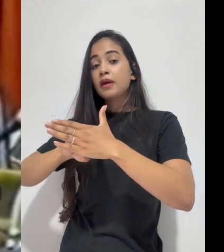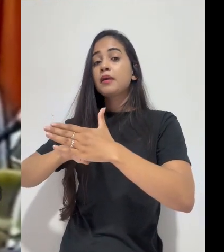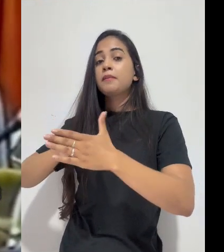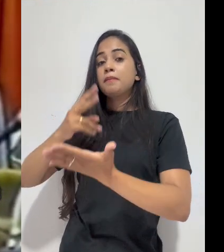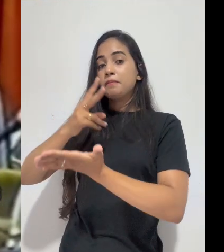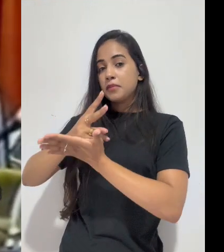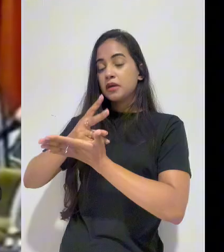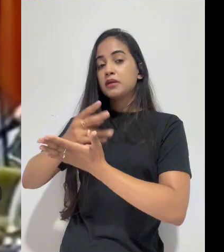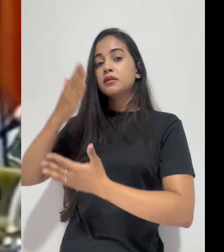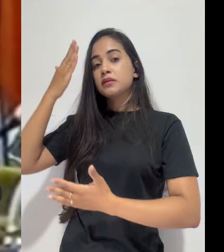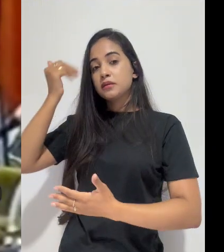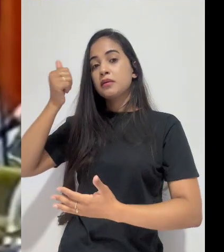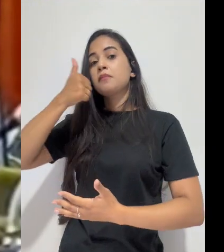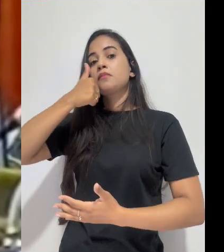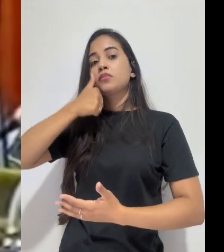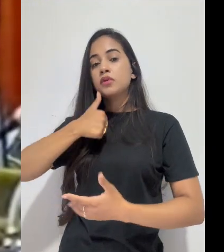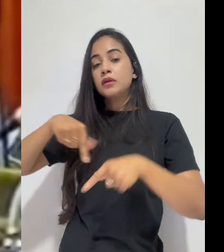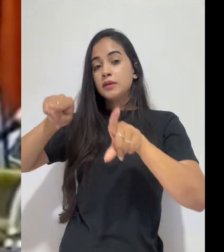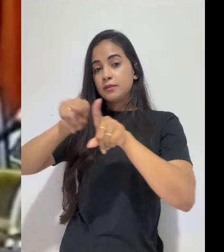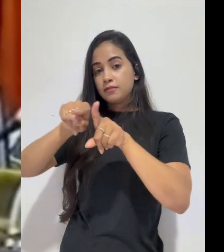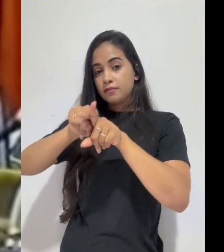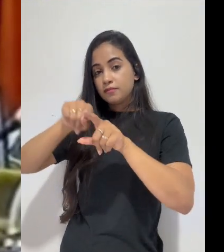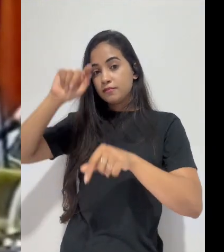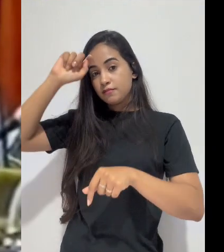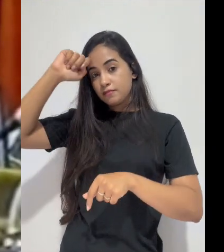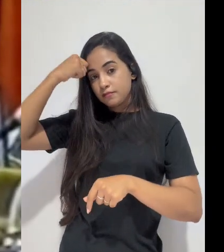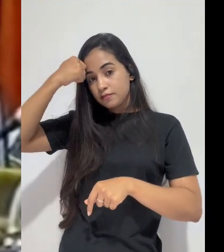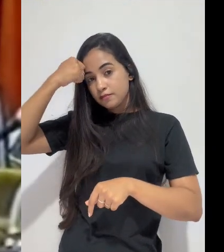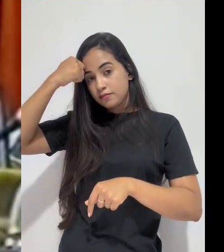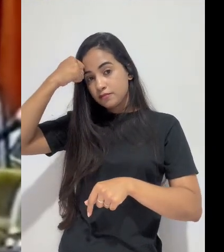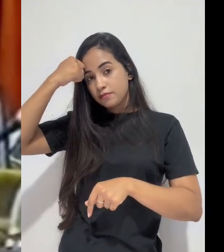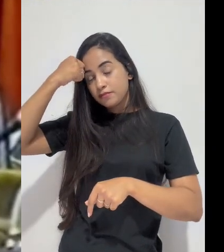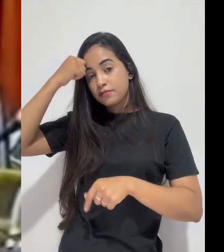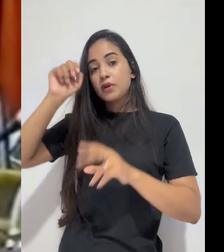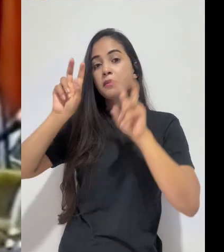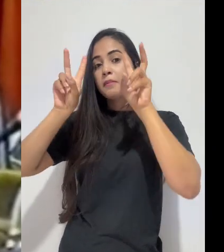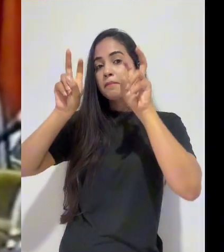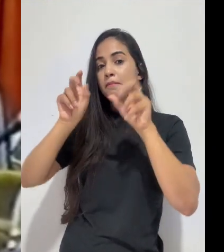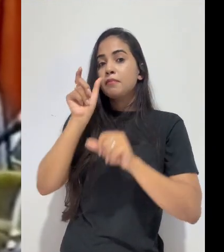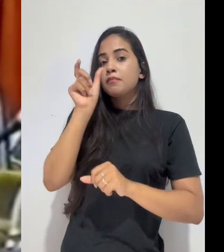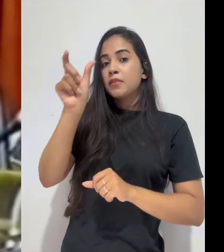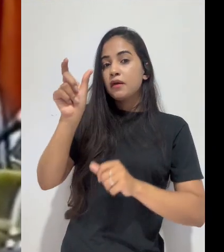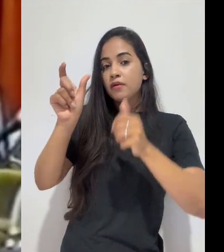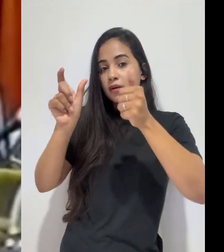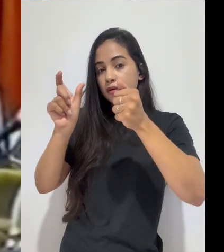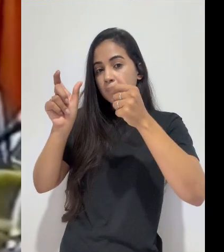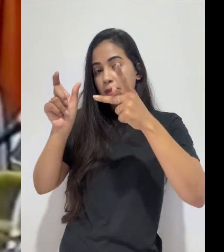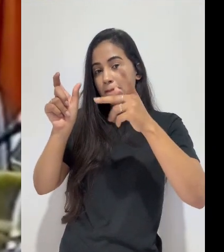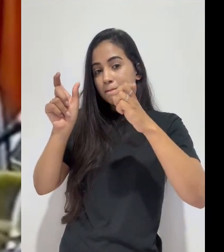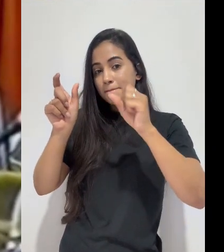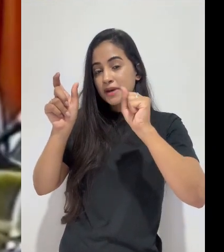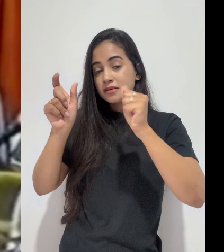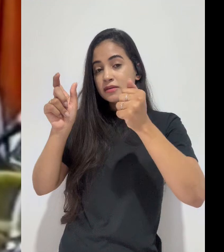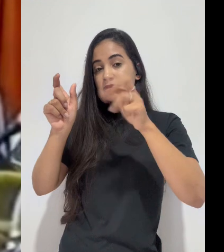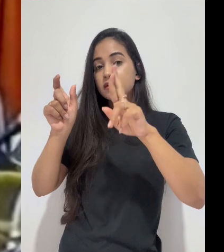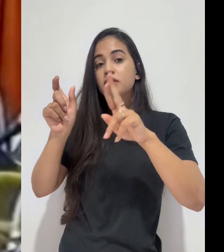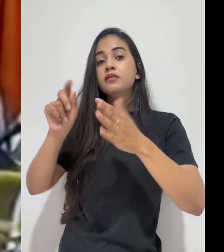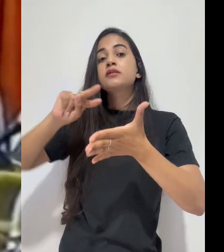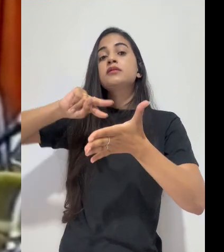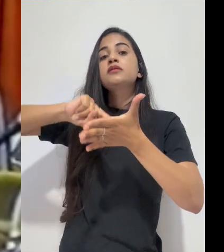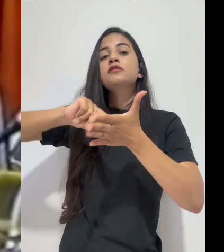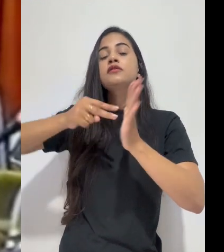mulher e apesar de ser negra. Só neste apesar está embutida, está